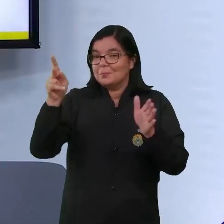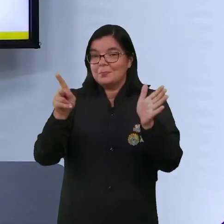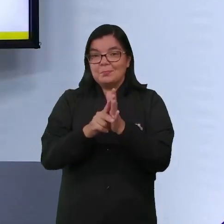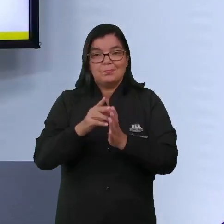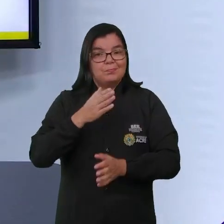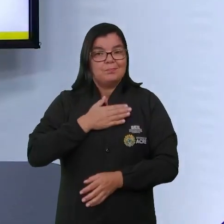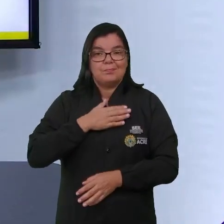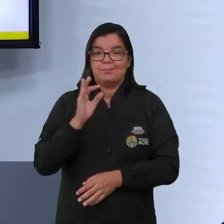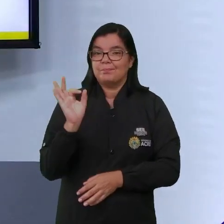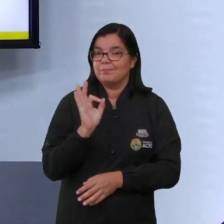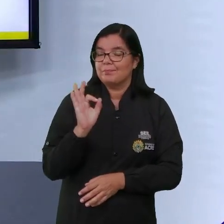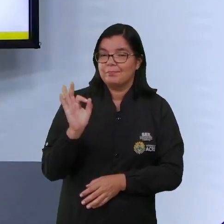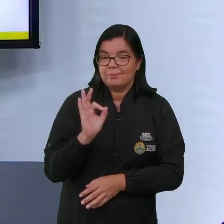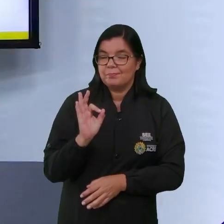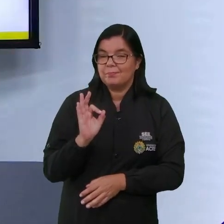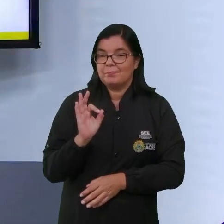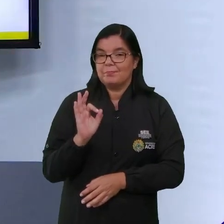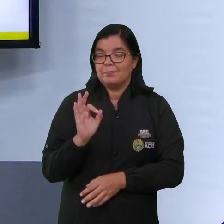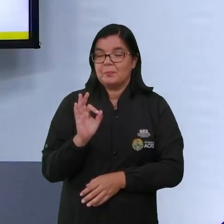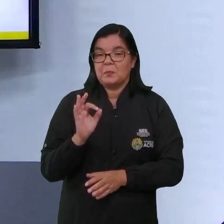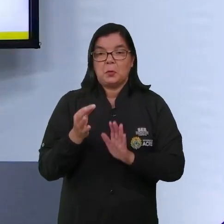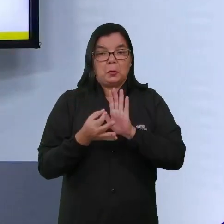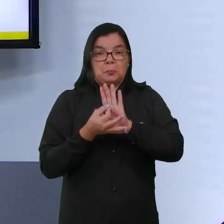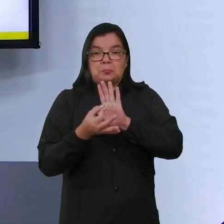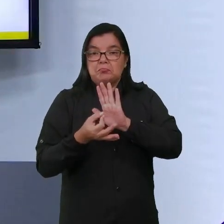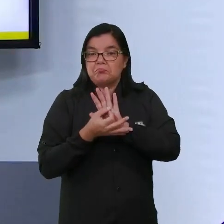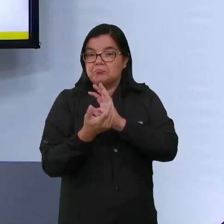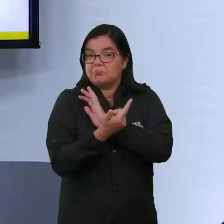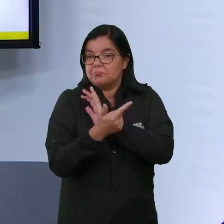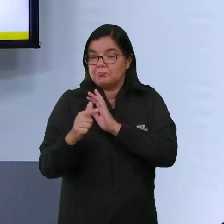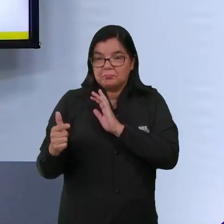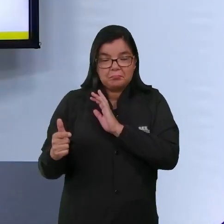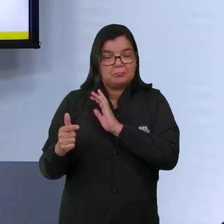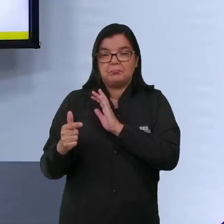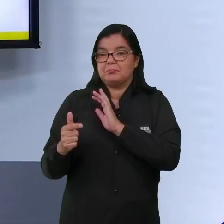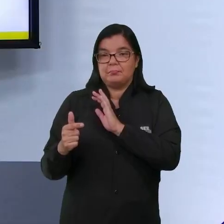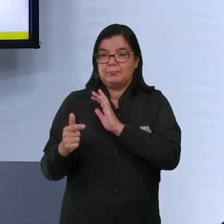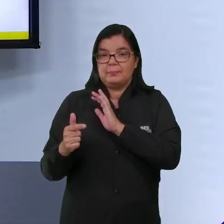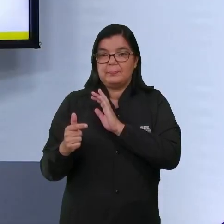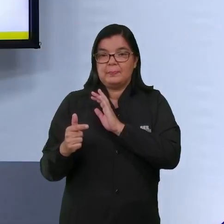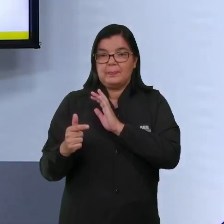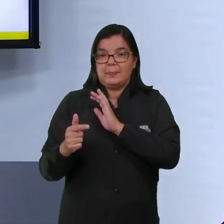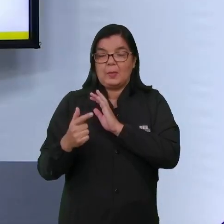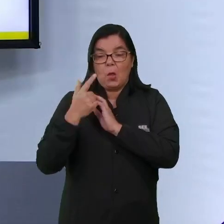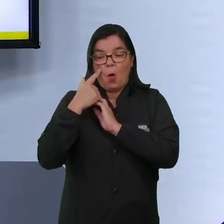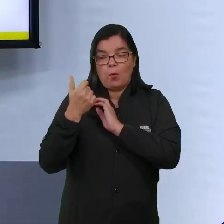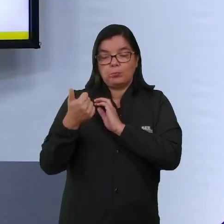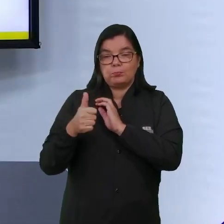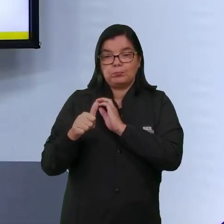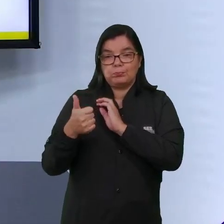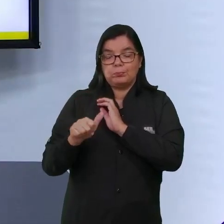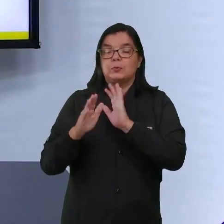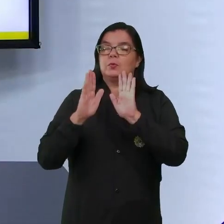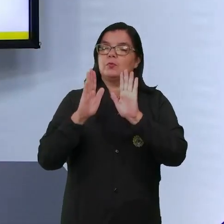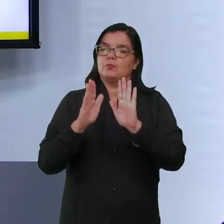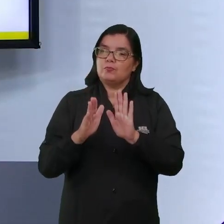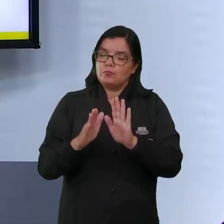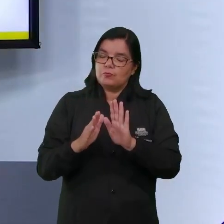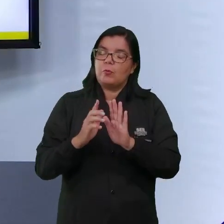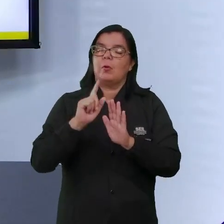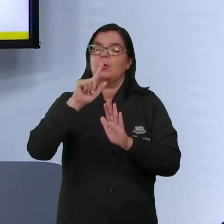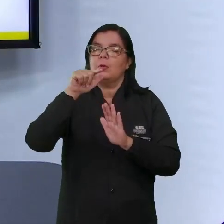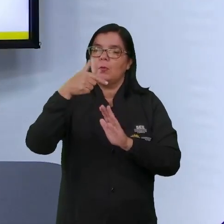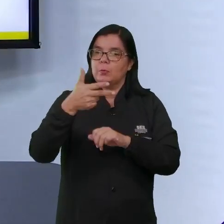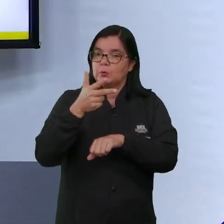ideias sem a menor condição crítica, sem a menor condição de avaliar, como eu já coloquei ao longo